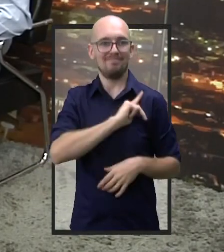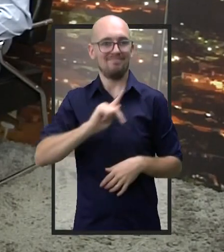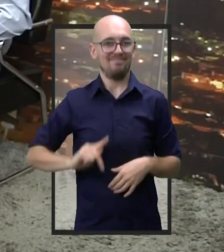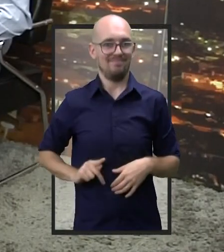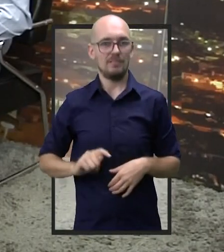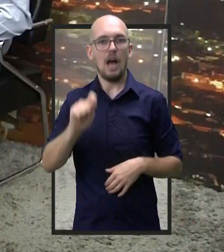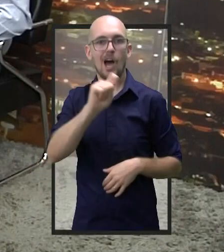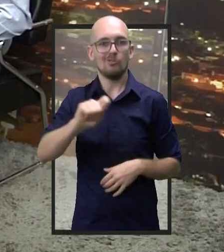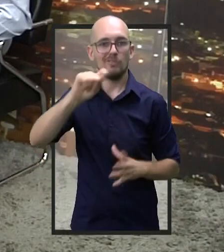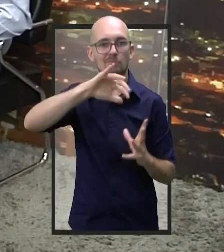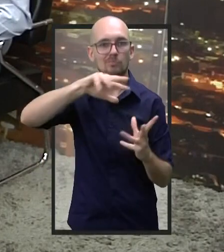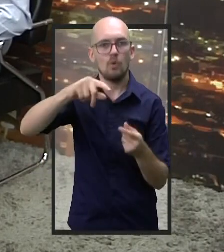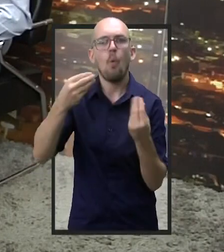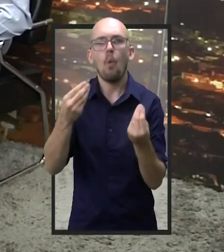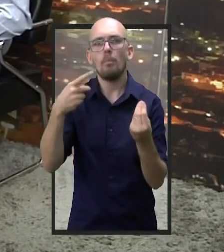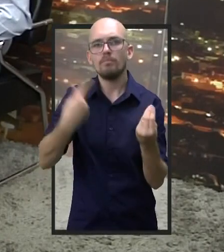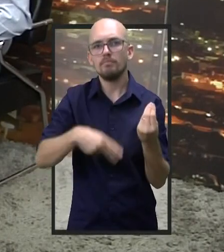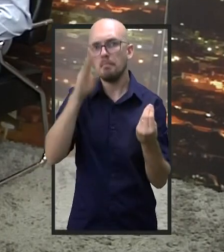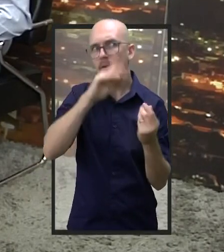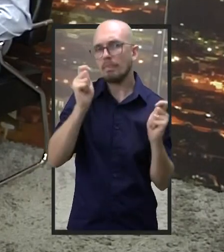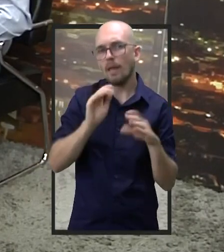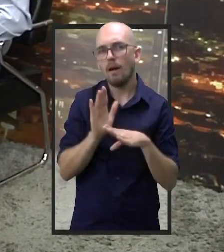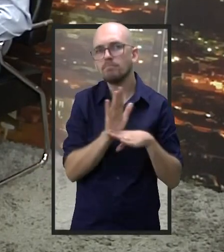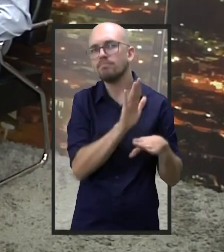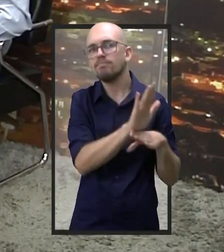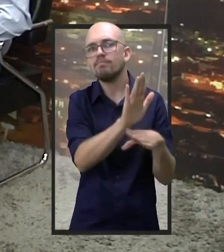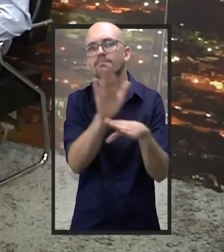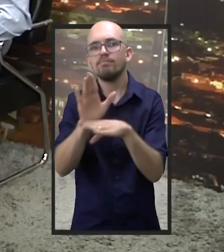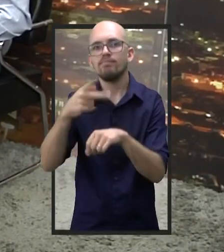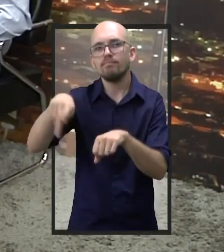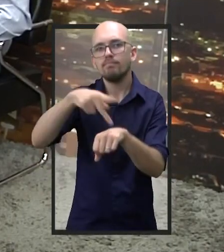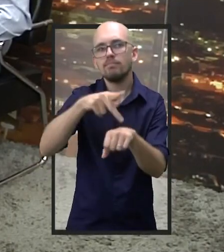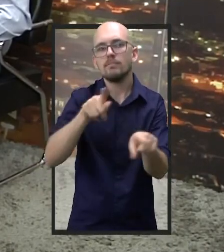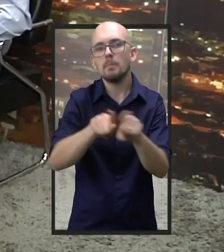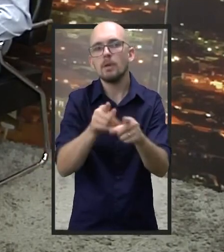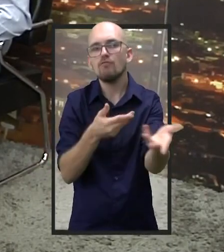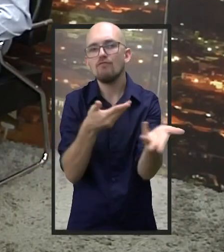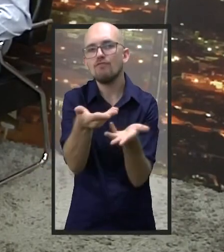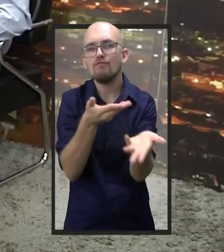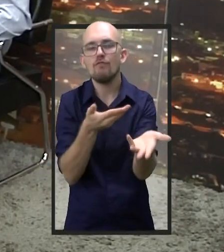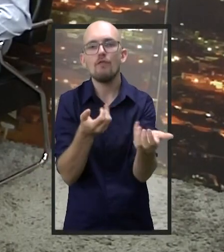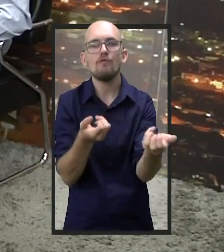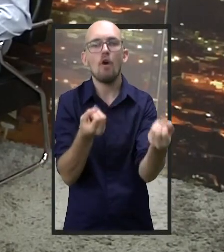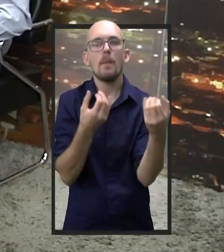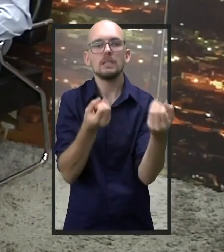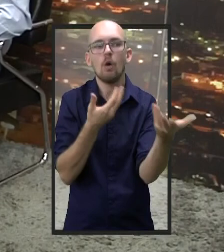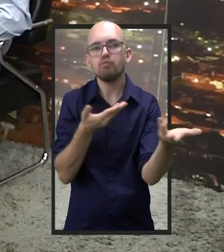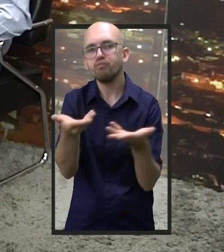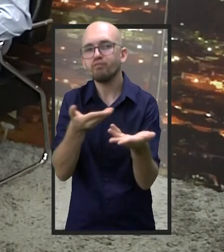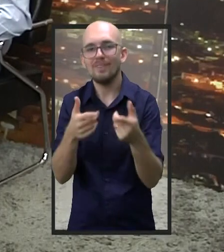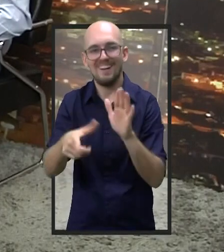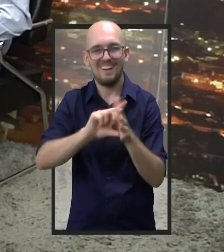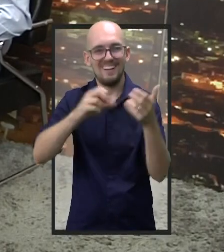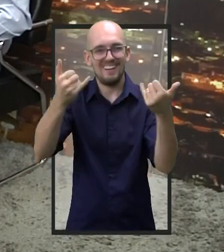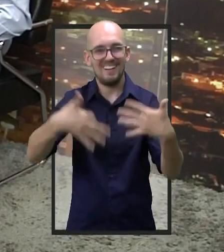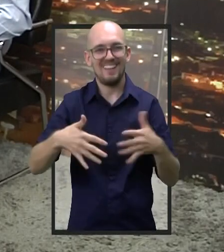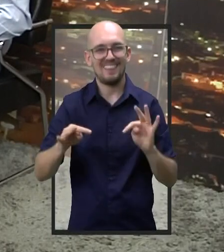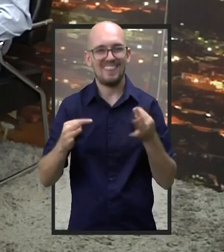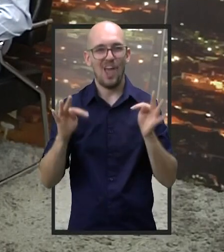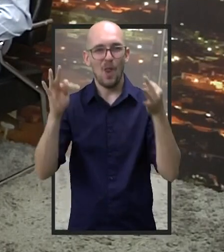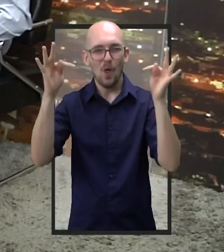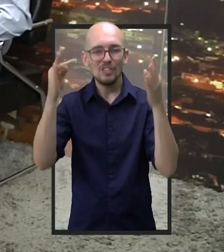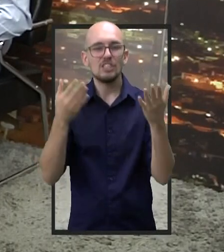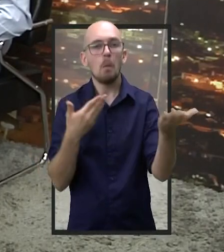pode evoluir, cooperar, receber também trocas de informações, como nós falávamos da tecnologia, o quanto